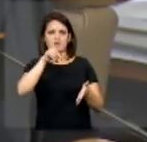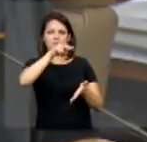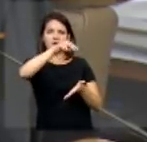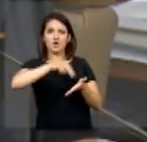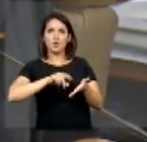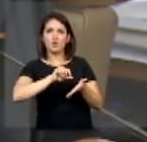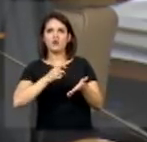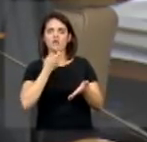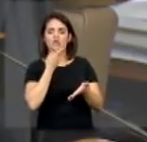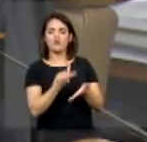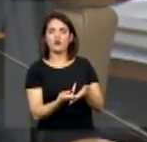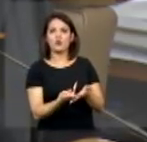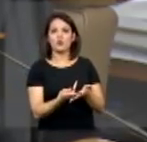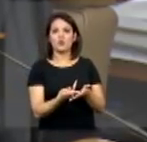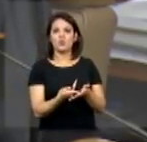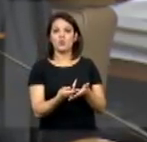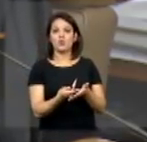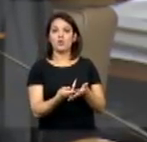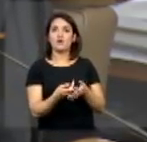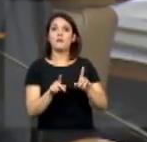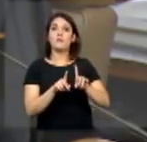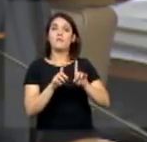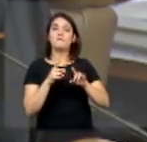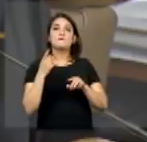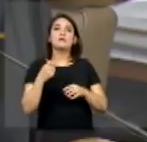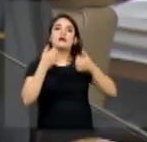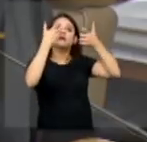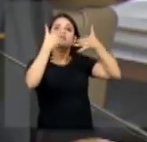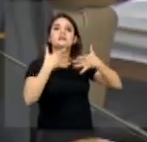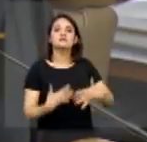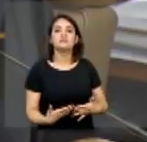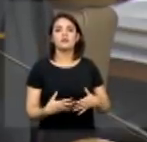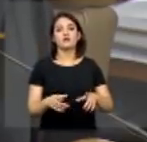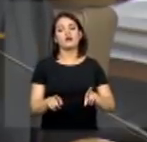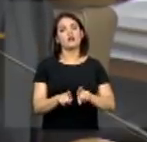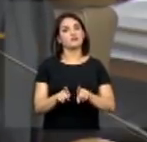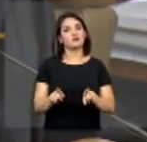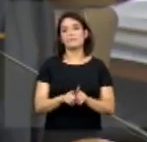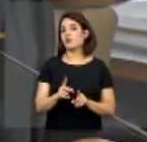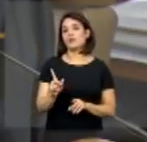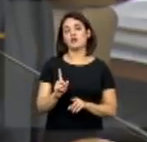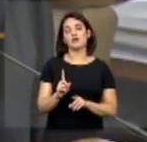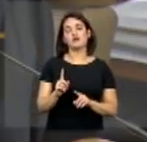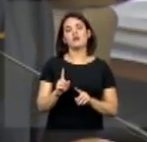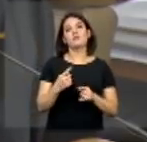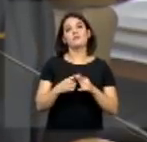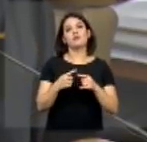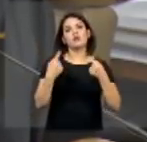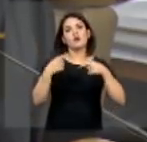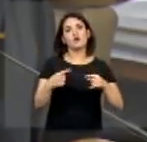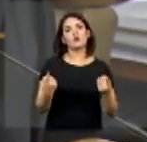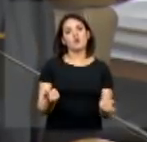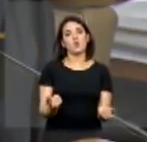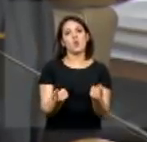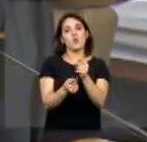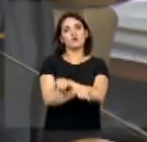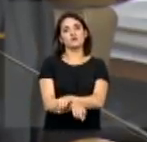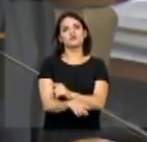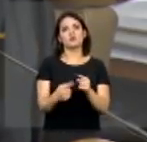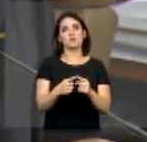admite que se viole o contraditório uma vez que assegura a